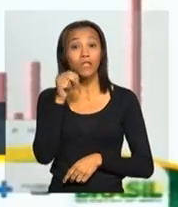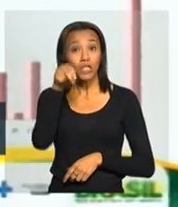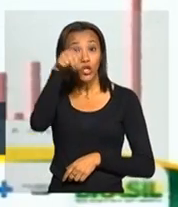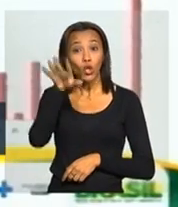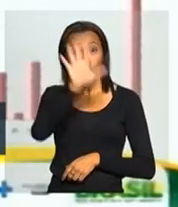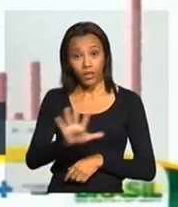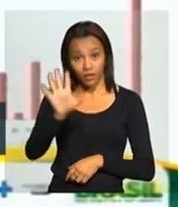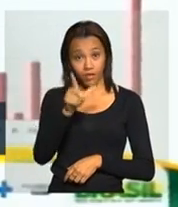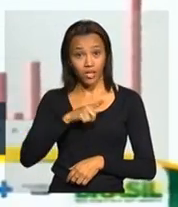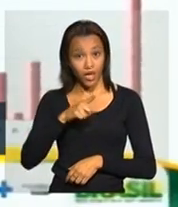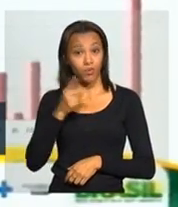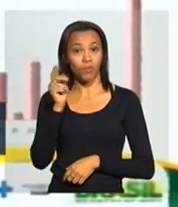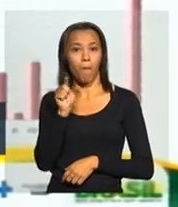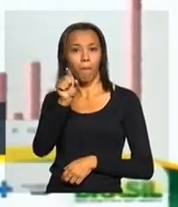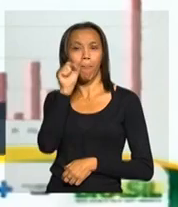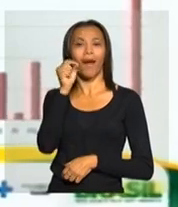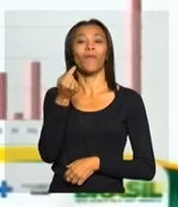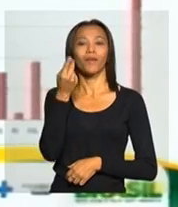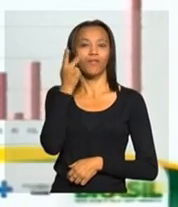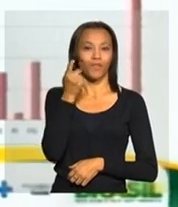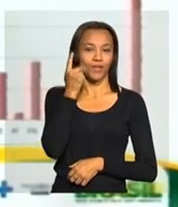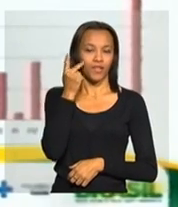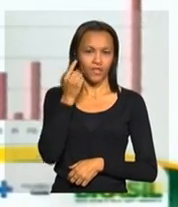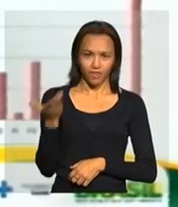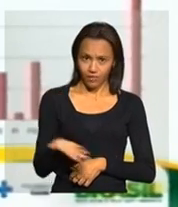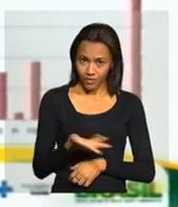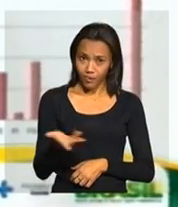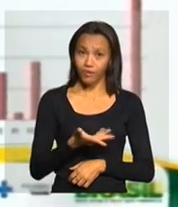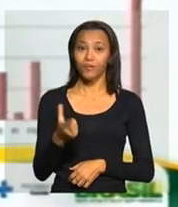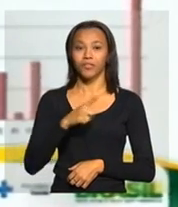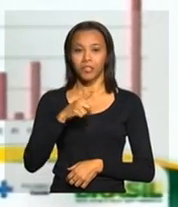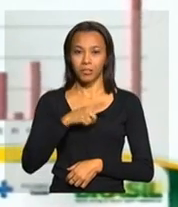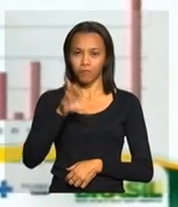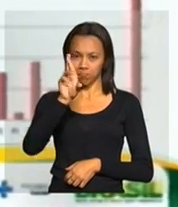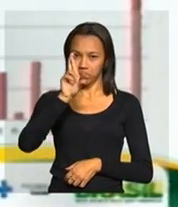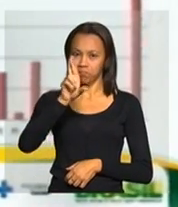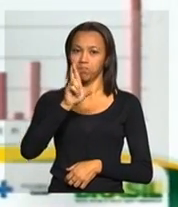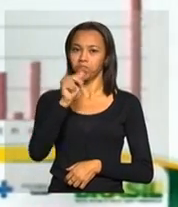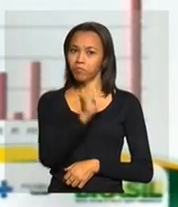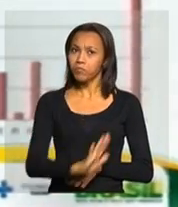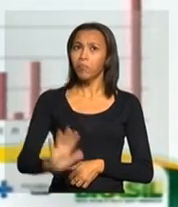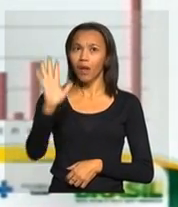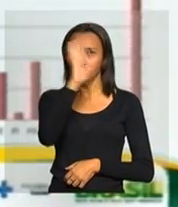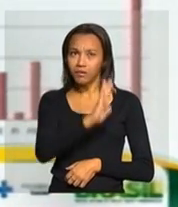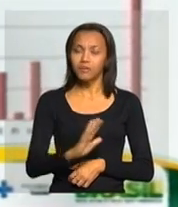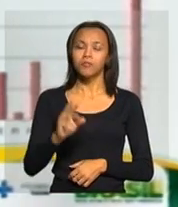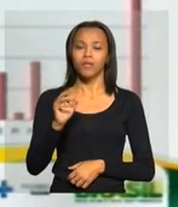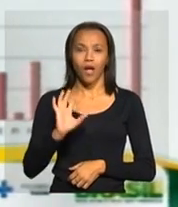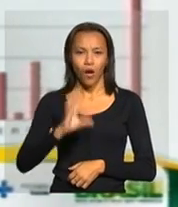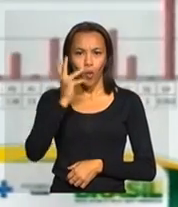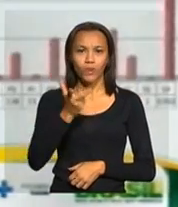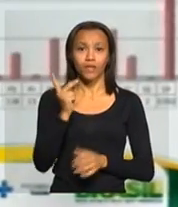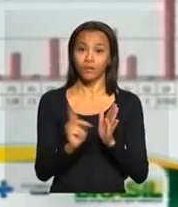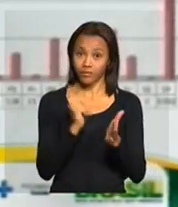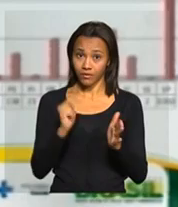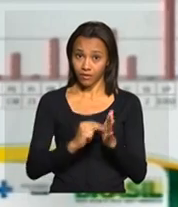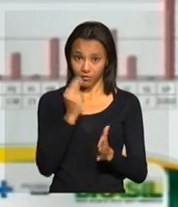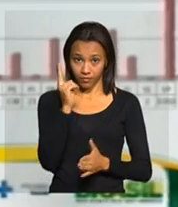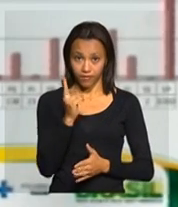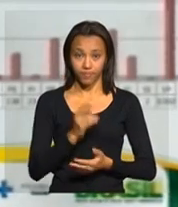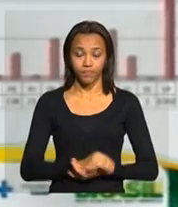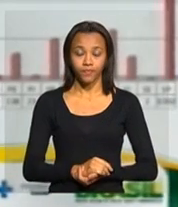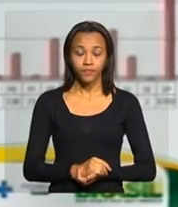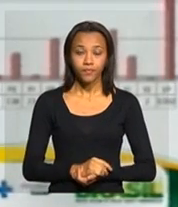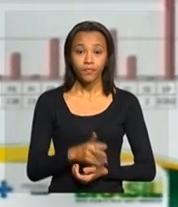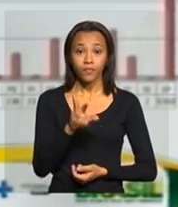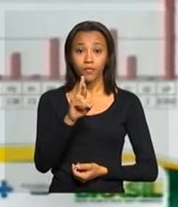se destaca como um estado que lidera hoje, a nível nacional, os transplantes de órgãos sólidos. Adiante. O